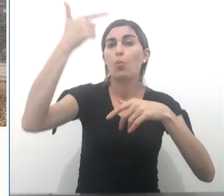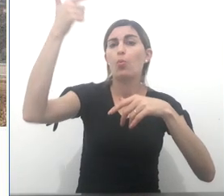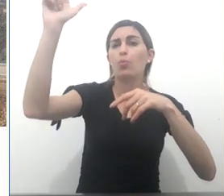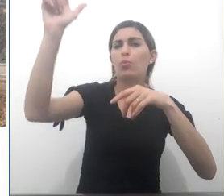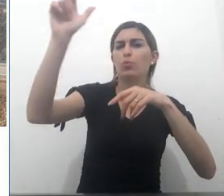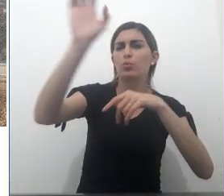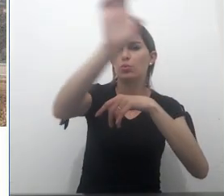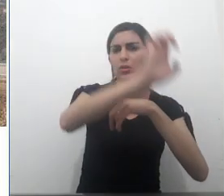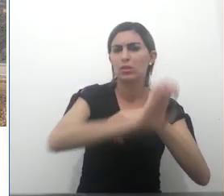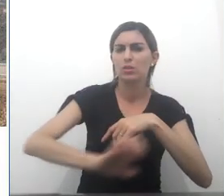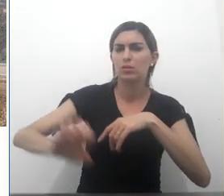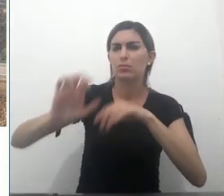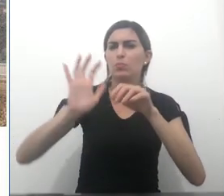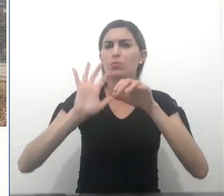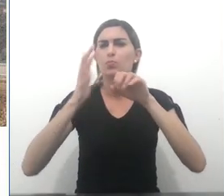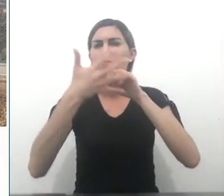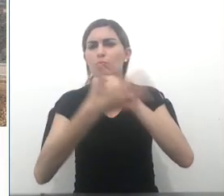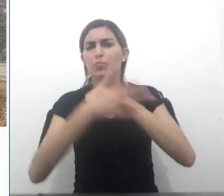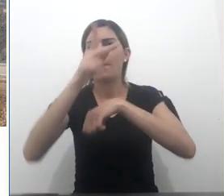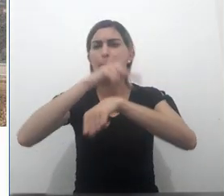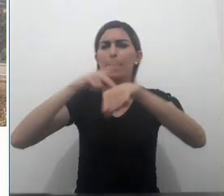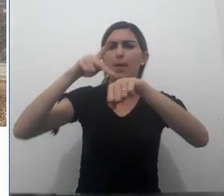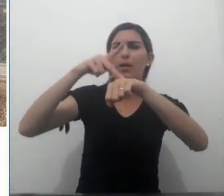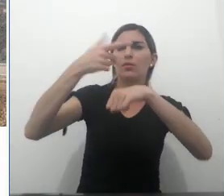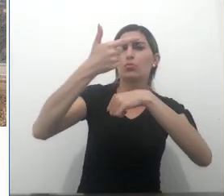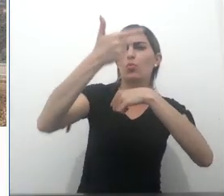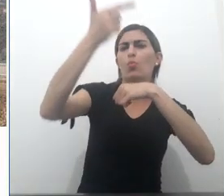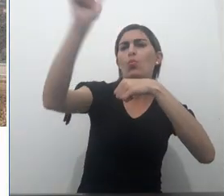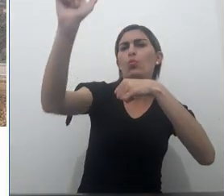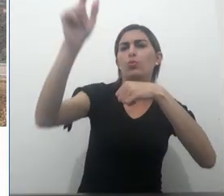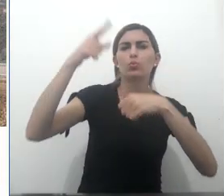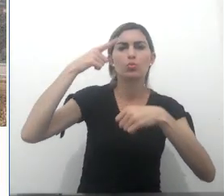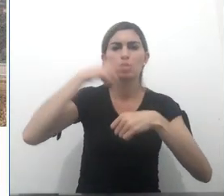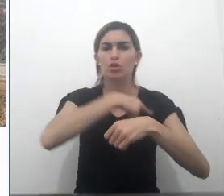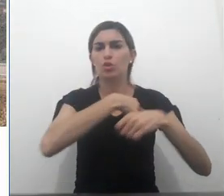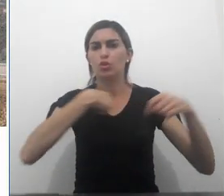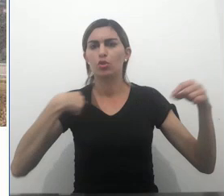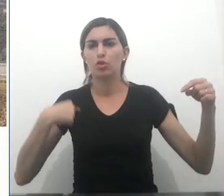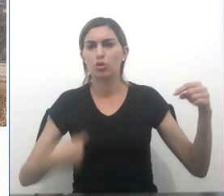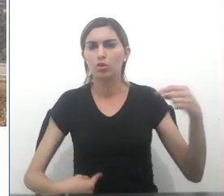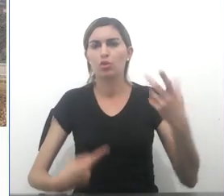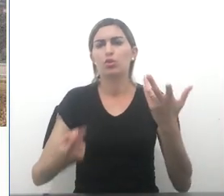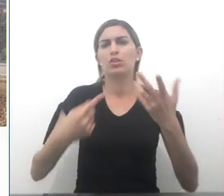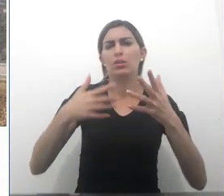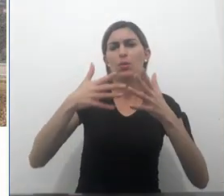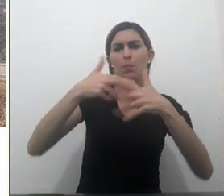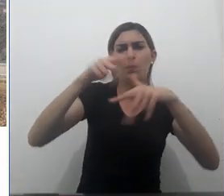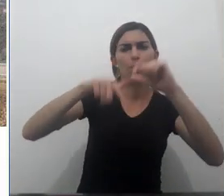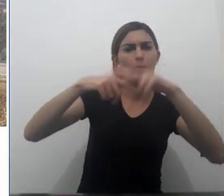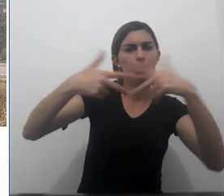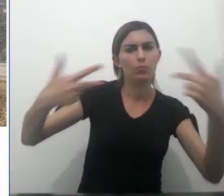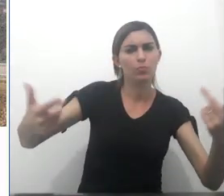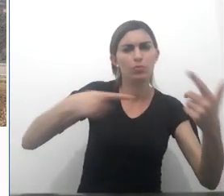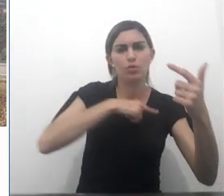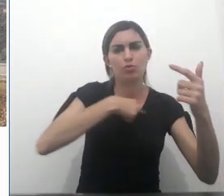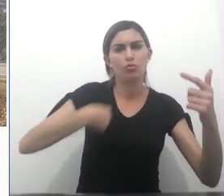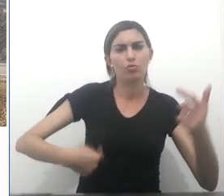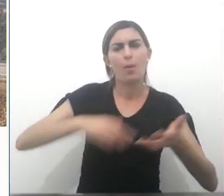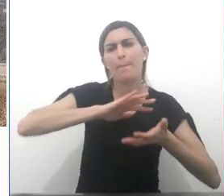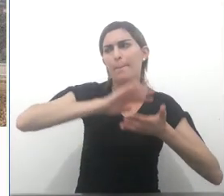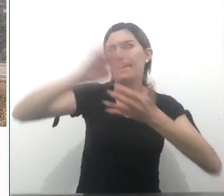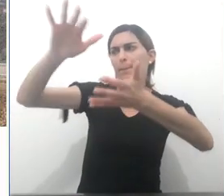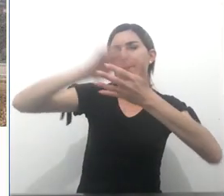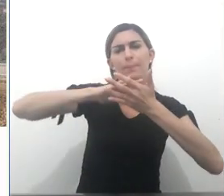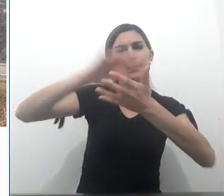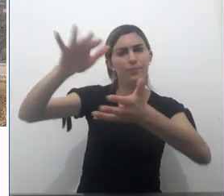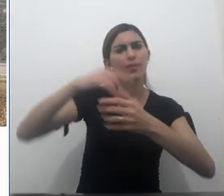de outros continentes, né? E, por exemplo, nos países da China, geralmente vem muitas mercadorias como essa. A gente também manda